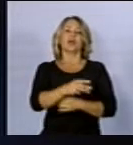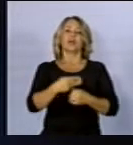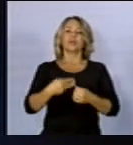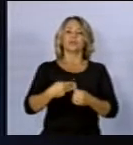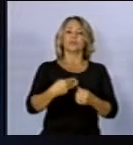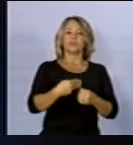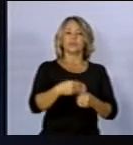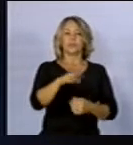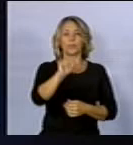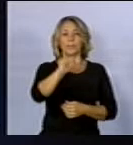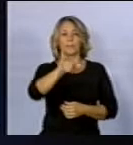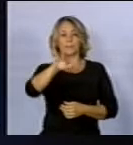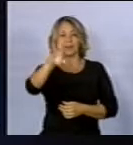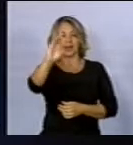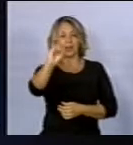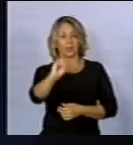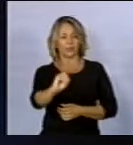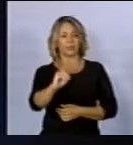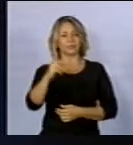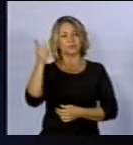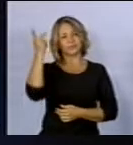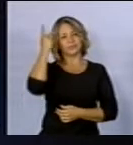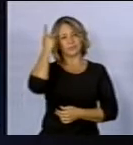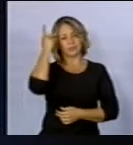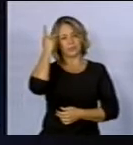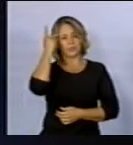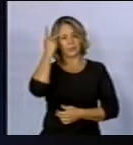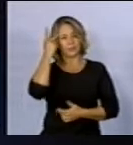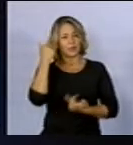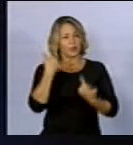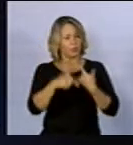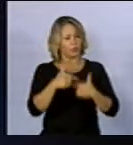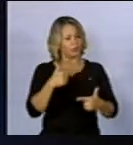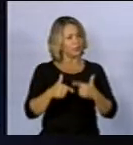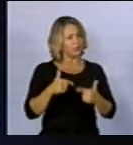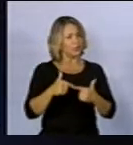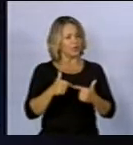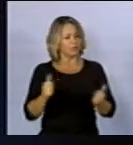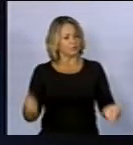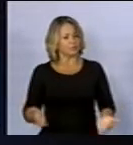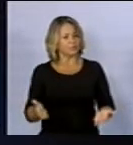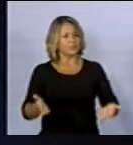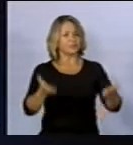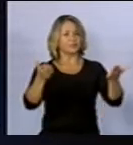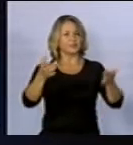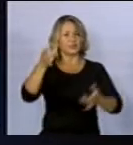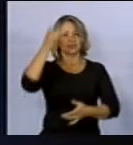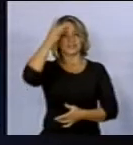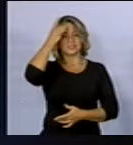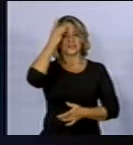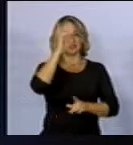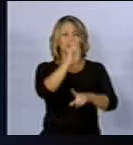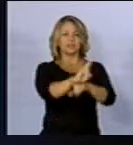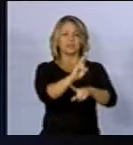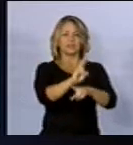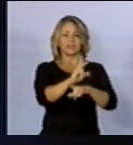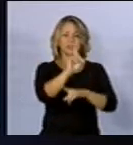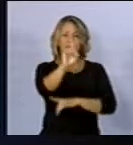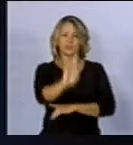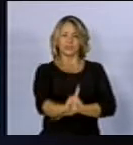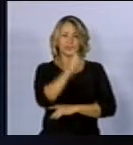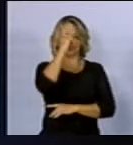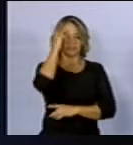Caaba de São Paulo a missão do idec é promover a conscientização a defesa dos direitos do consumidor e